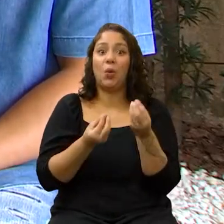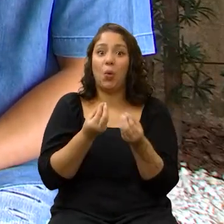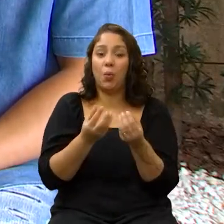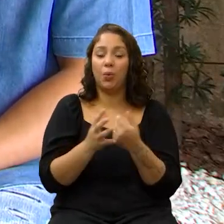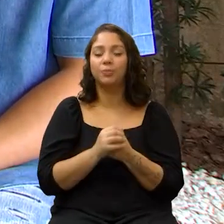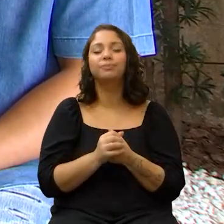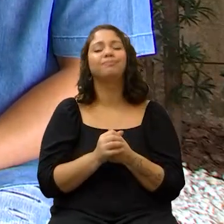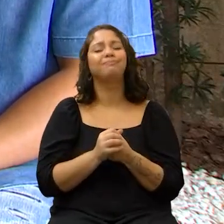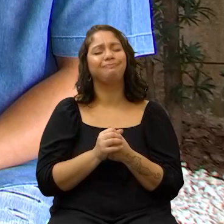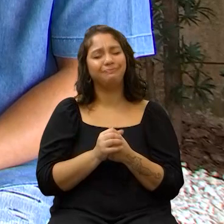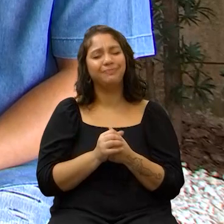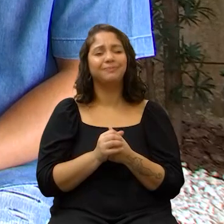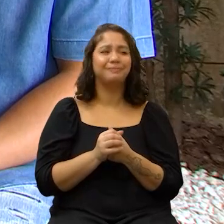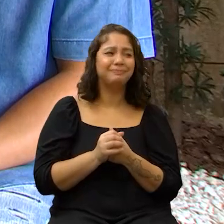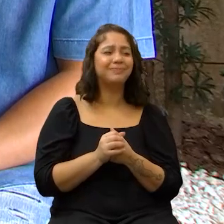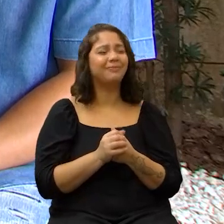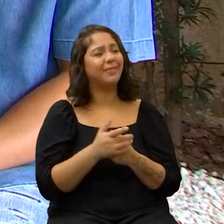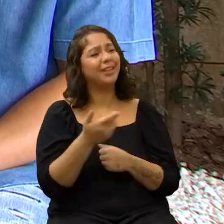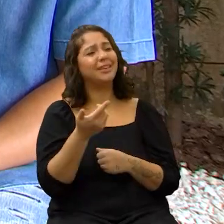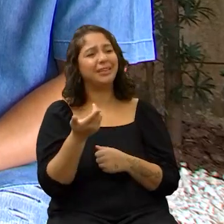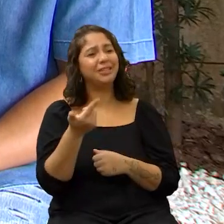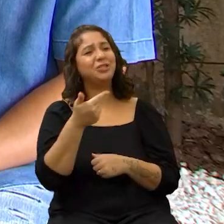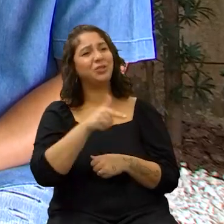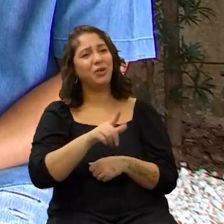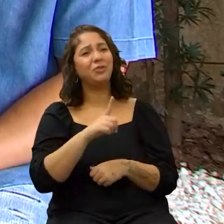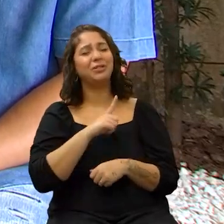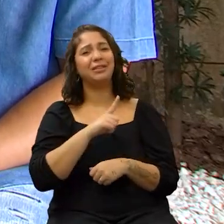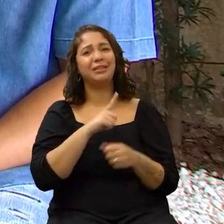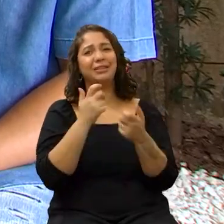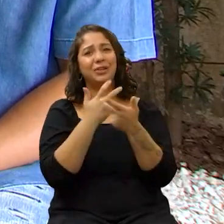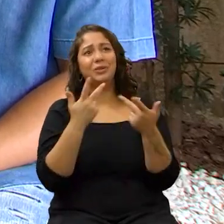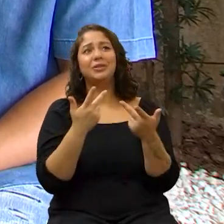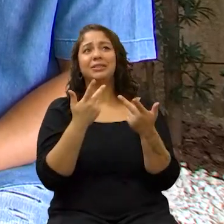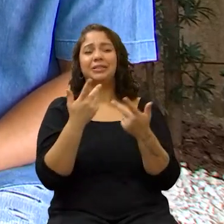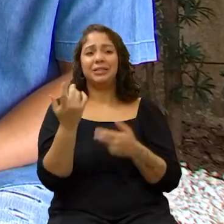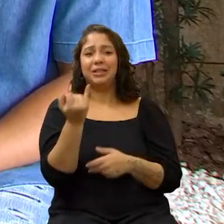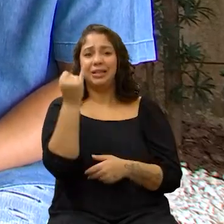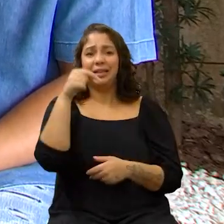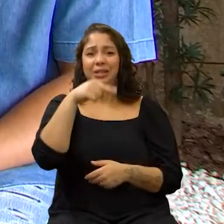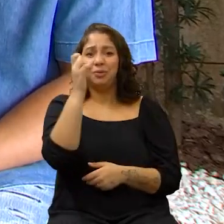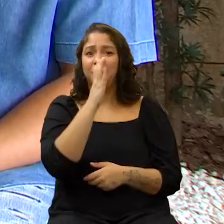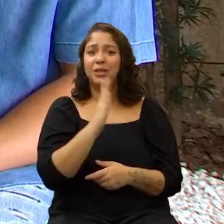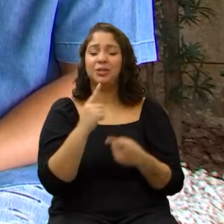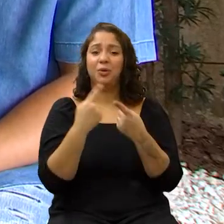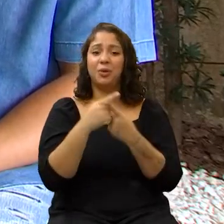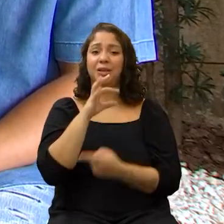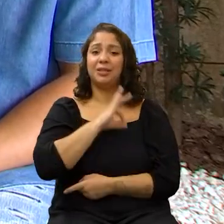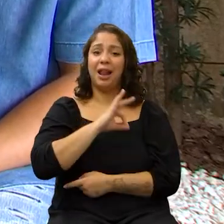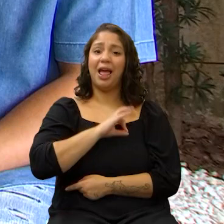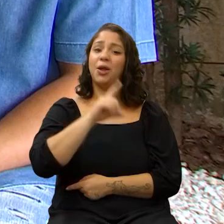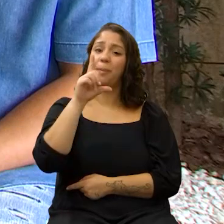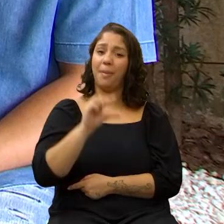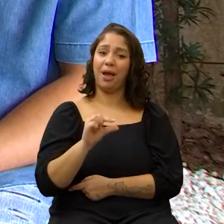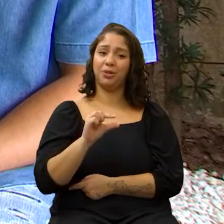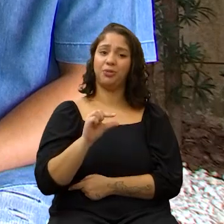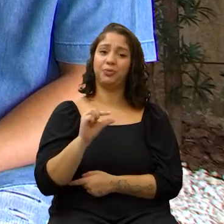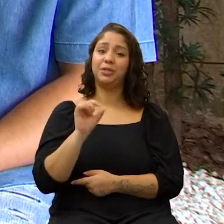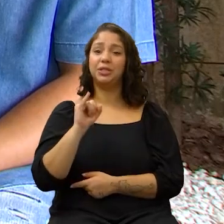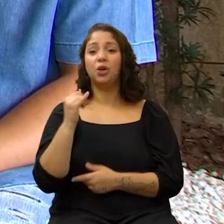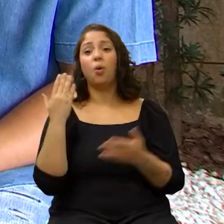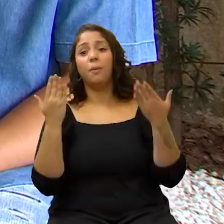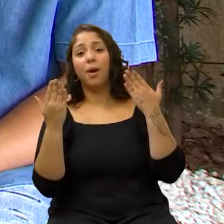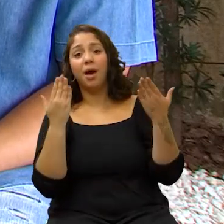tem, de novo, aquelas questões estruturais, né? Os salários no Brasil são baixos comparados com os países da Europa, os Estados